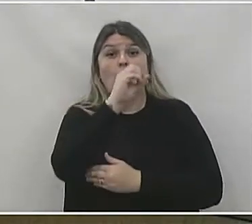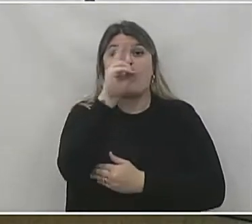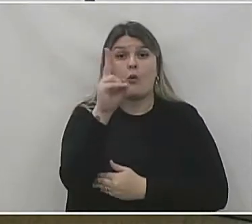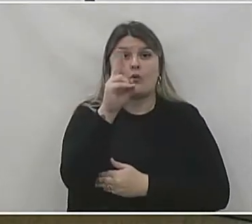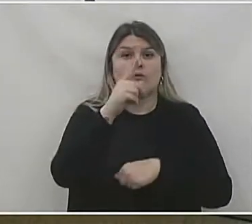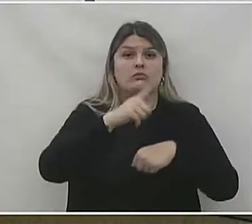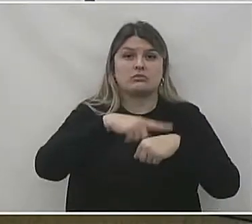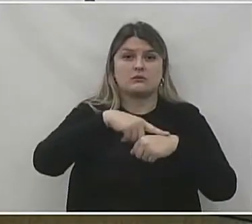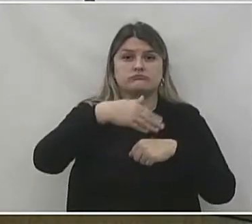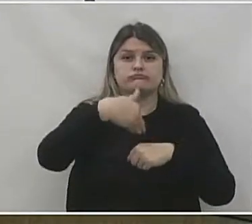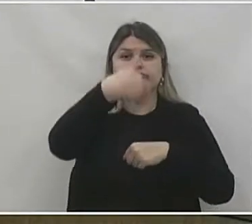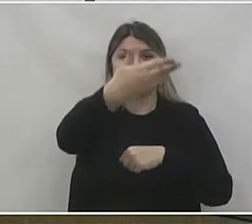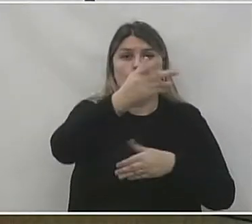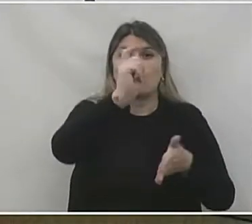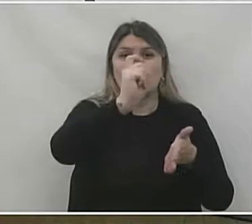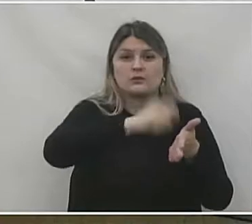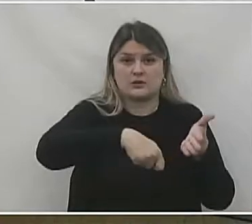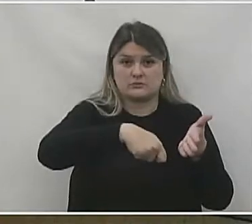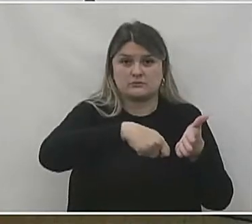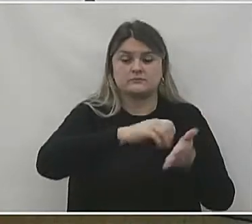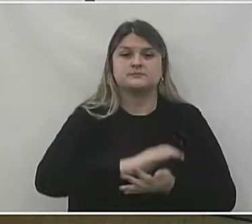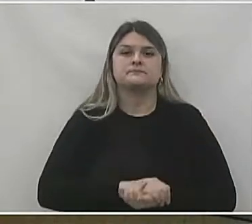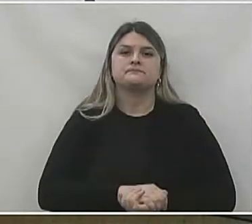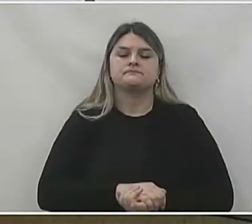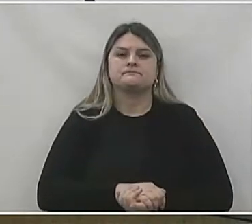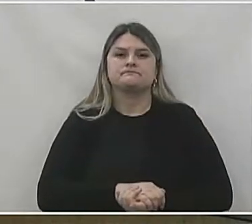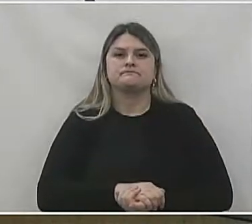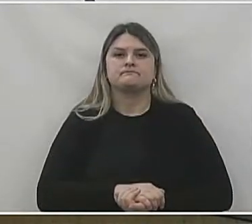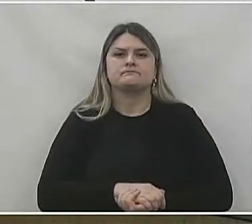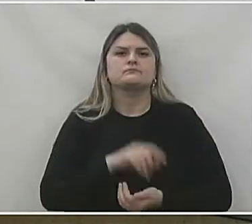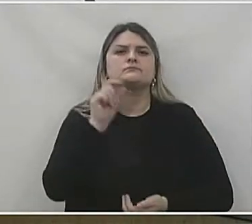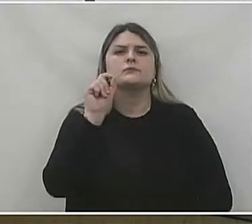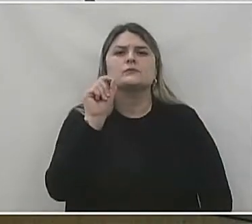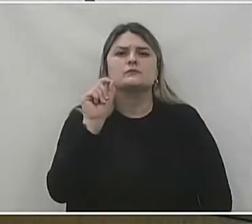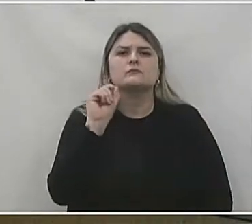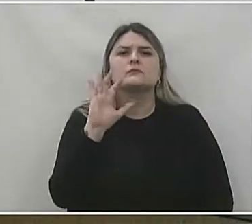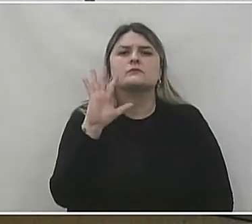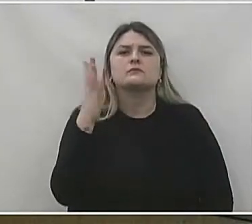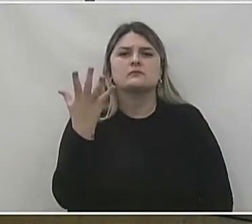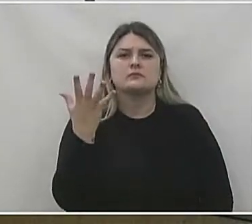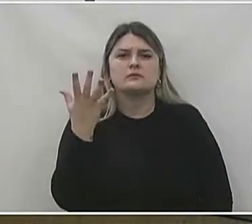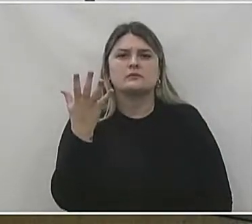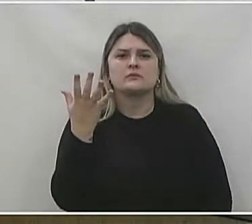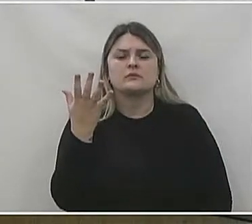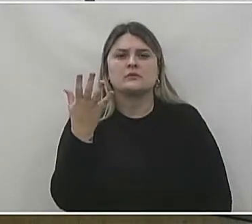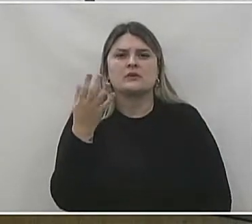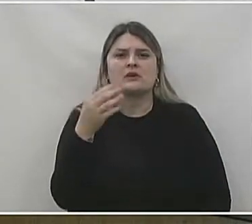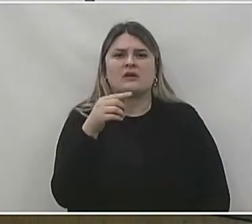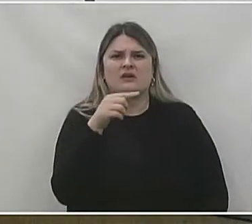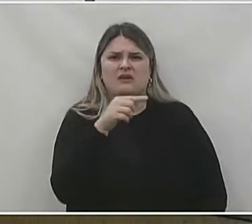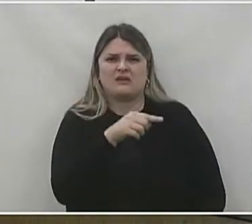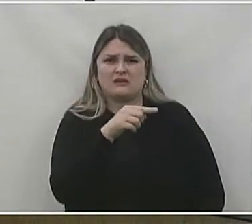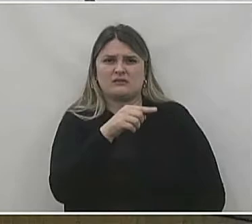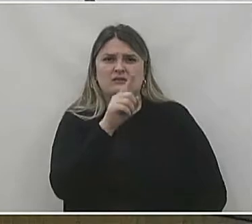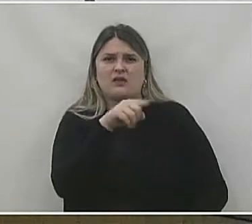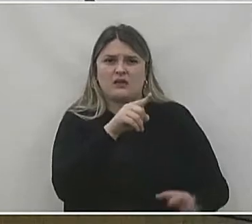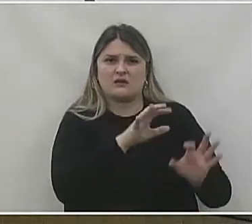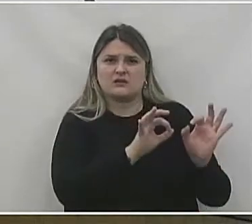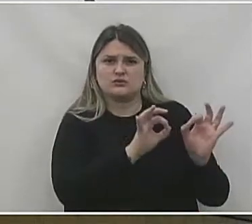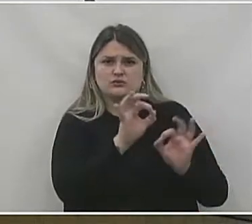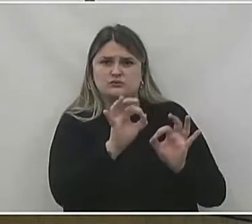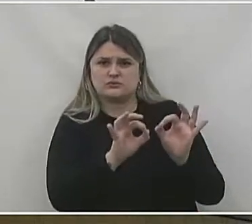a prorrogação do contrato certo Então na verdade o que que acontece aqui certo isso aqui é